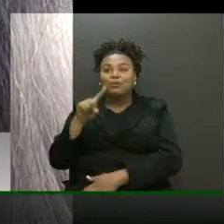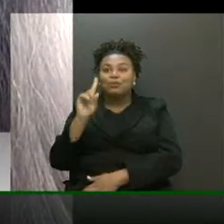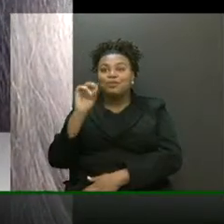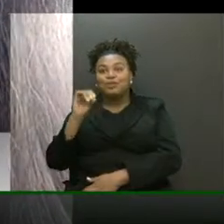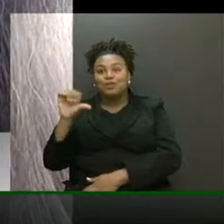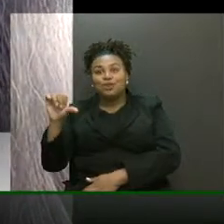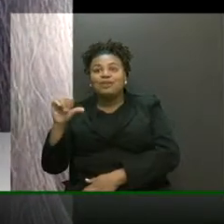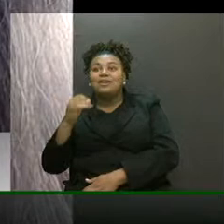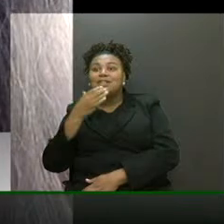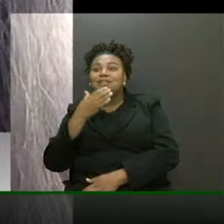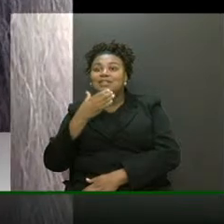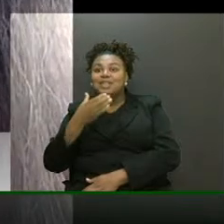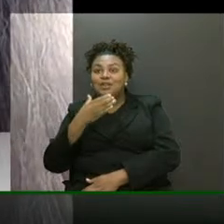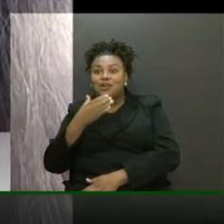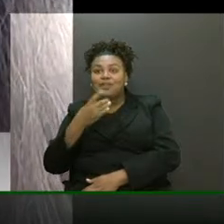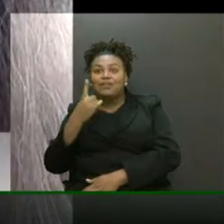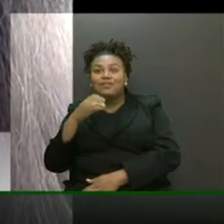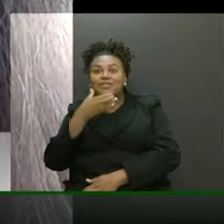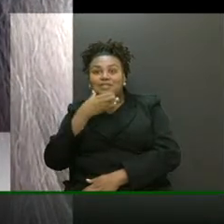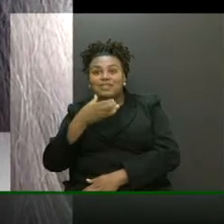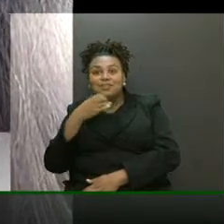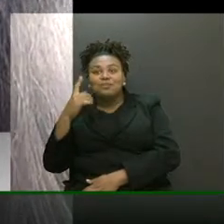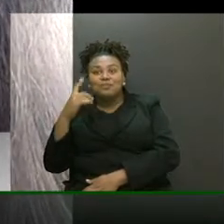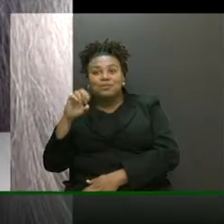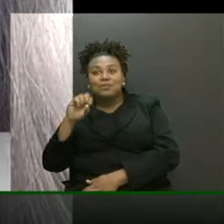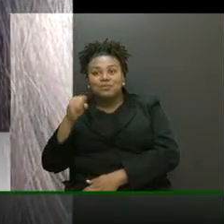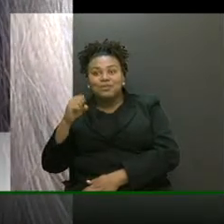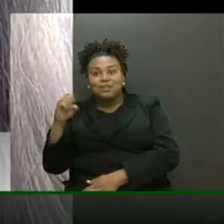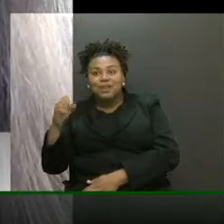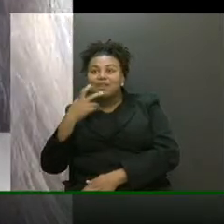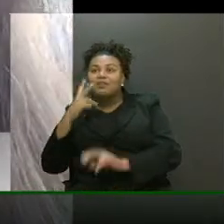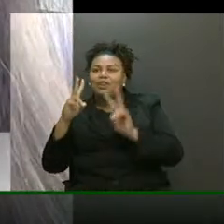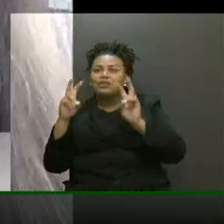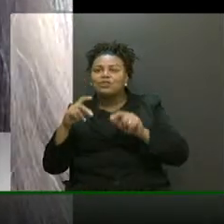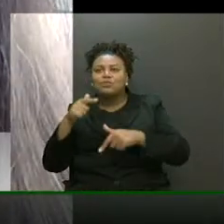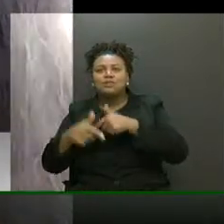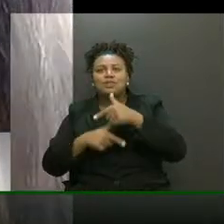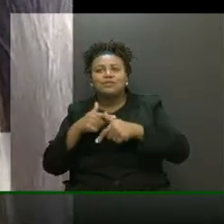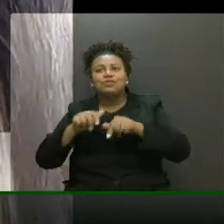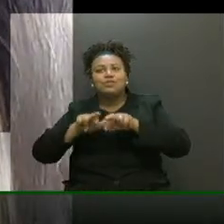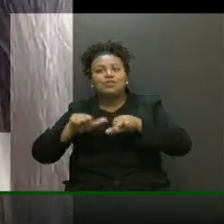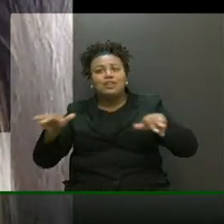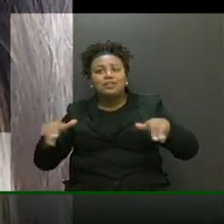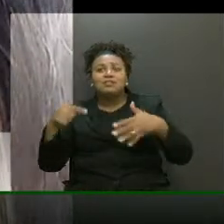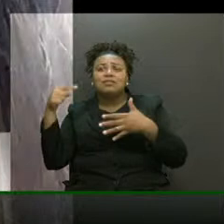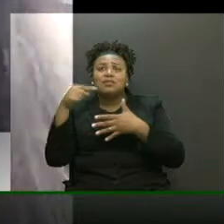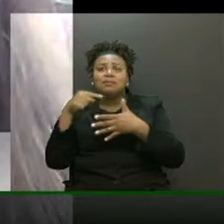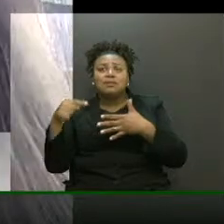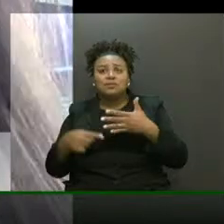8.109, 19 de dezembro de 85, que dispõe sobre a taxa de serviços diversos e outras providências.